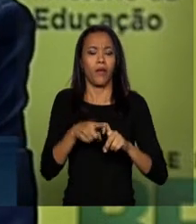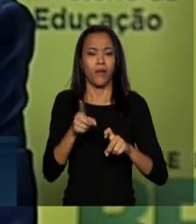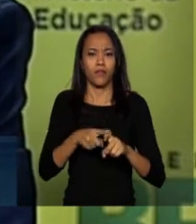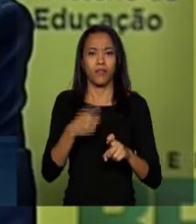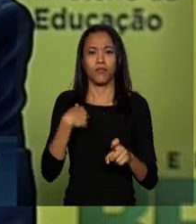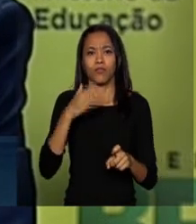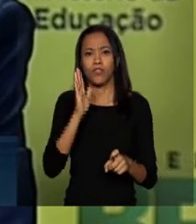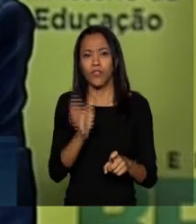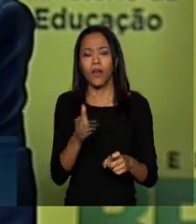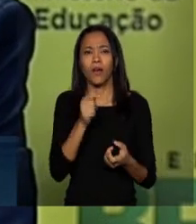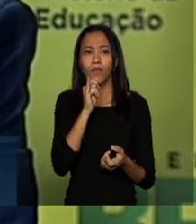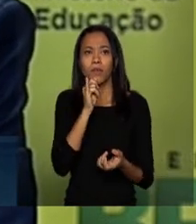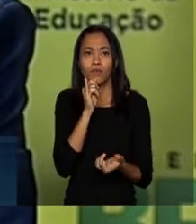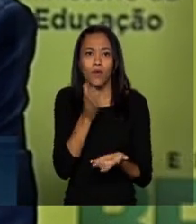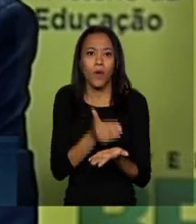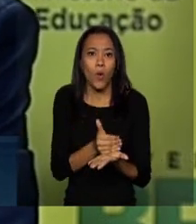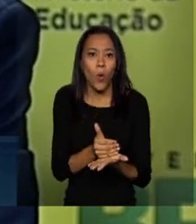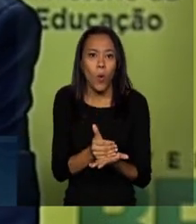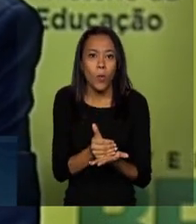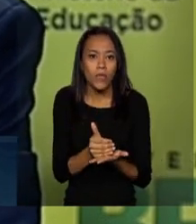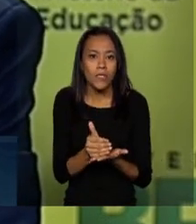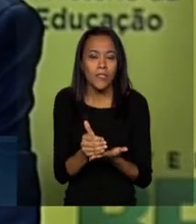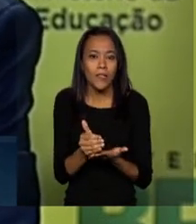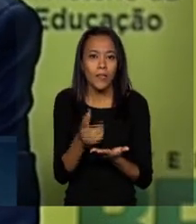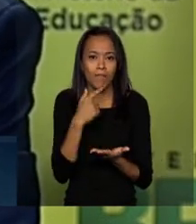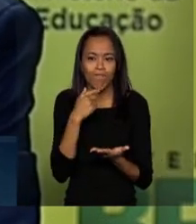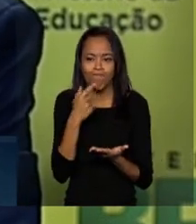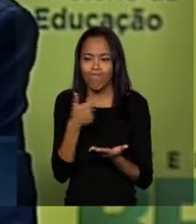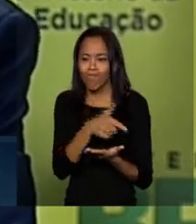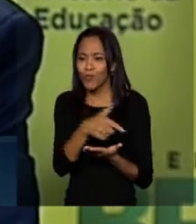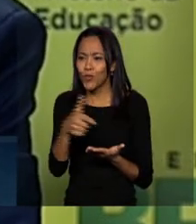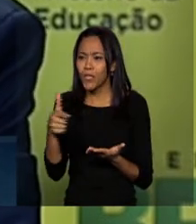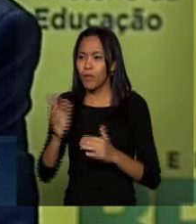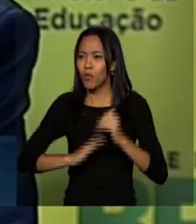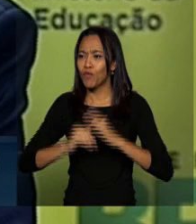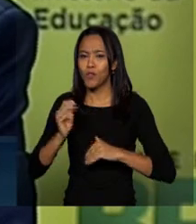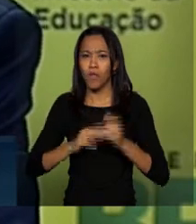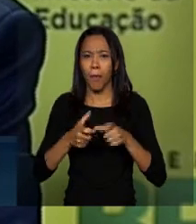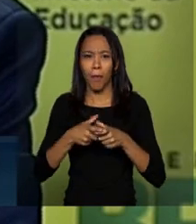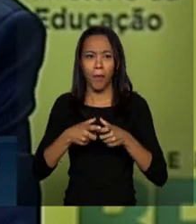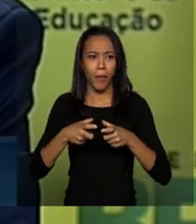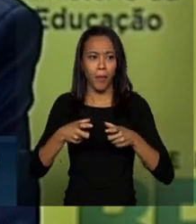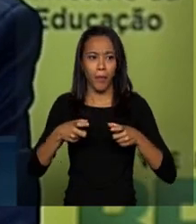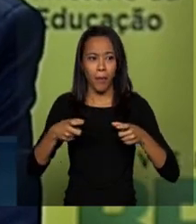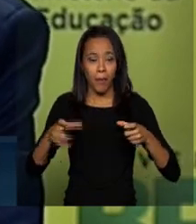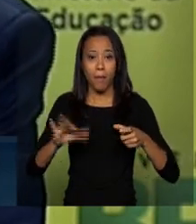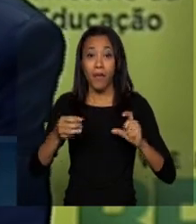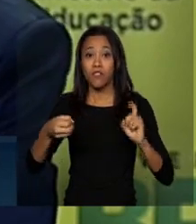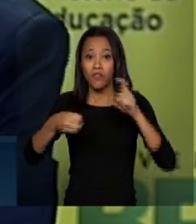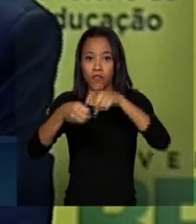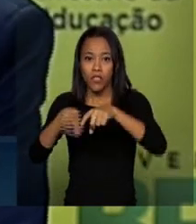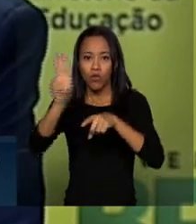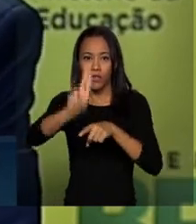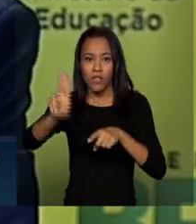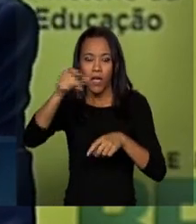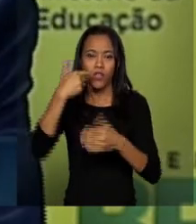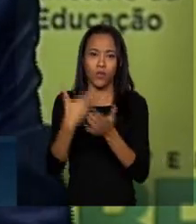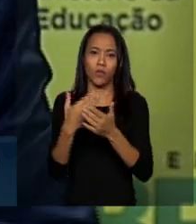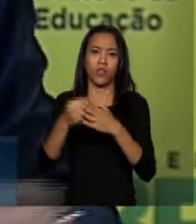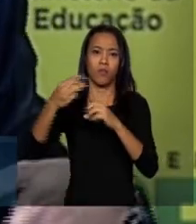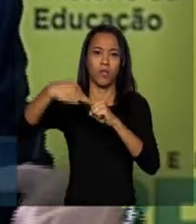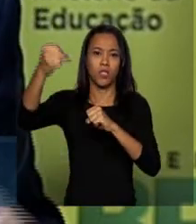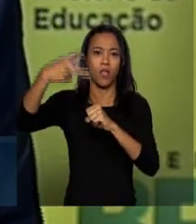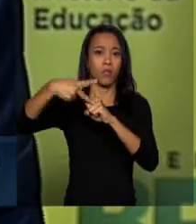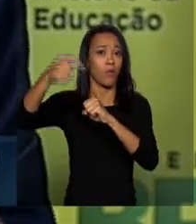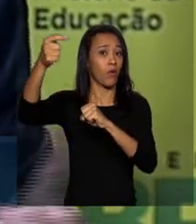já não começaria a ver muitos horizontes de crescimento profissional, a vinculação com a universidade, a possibilidade de fazer um mestrado, um